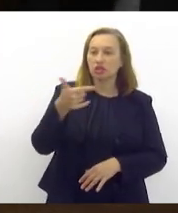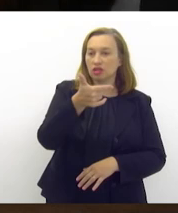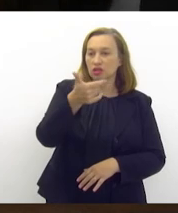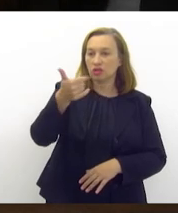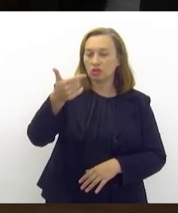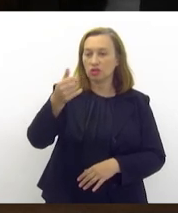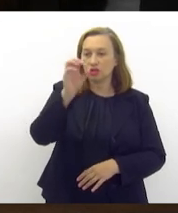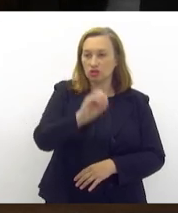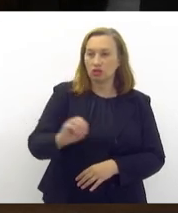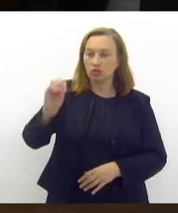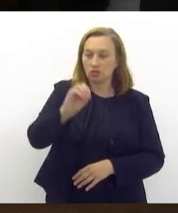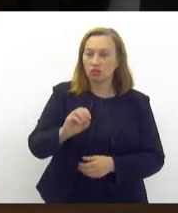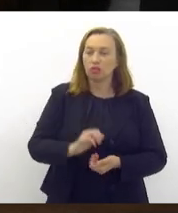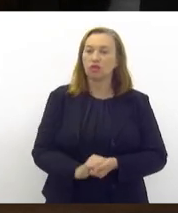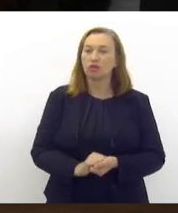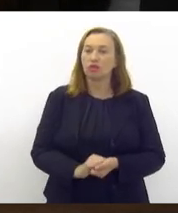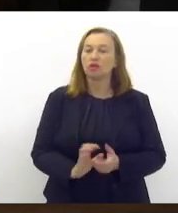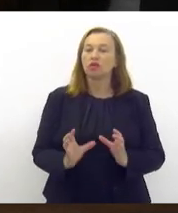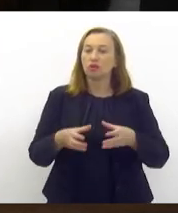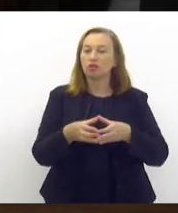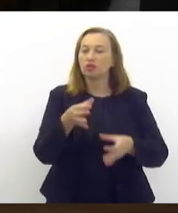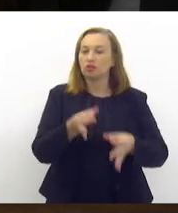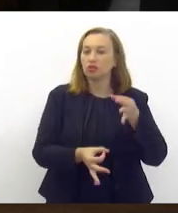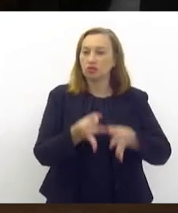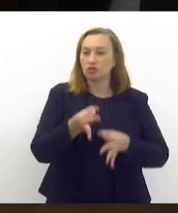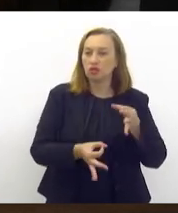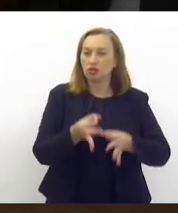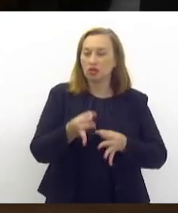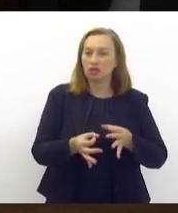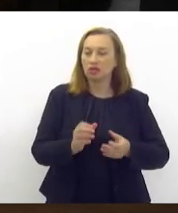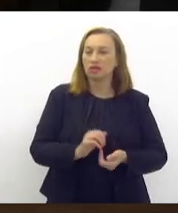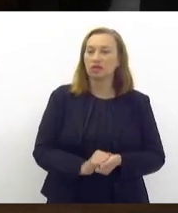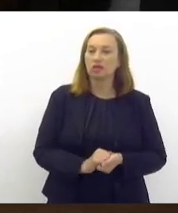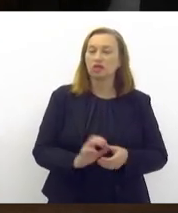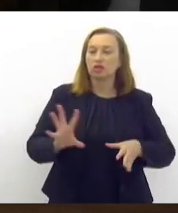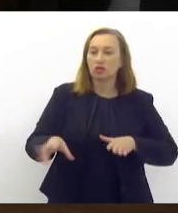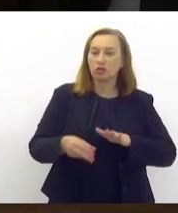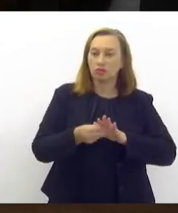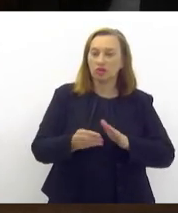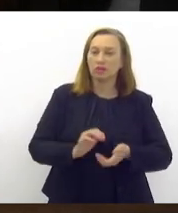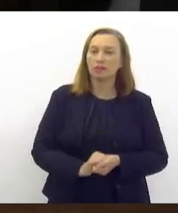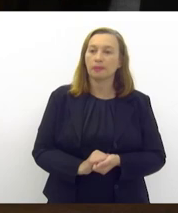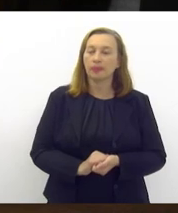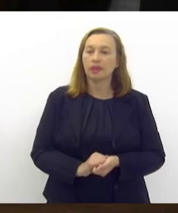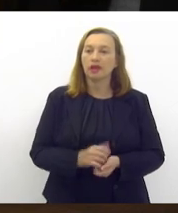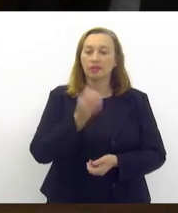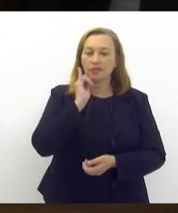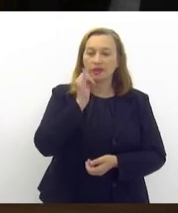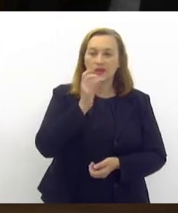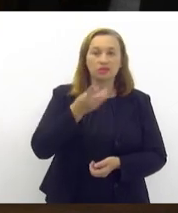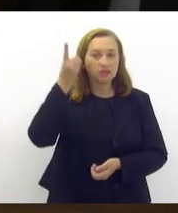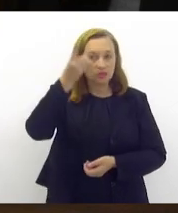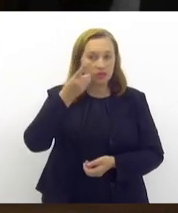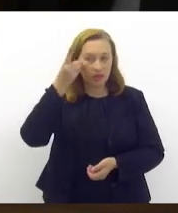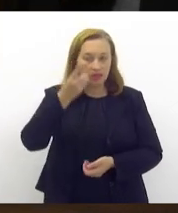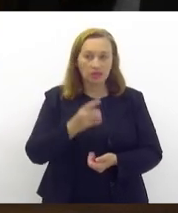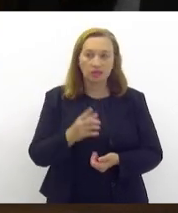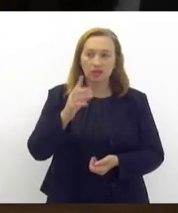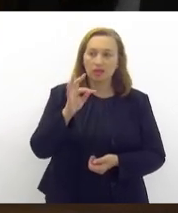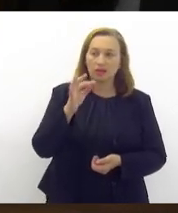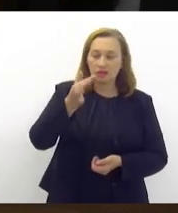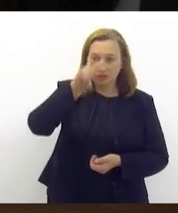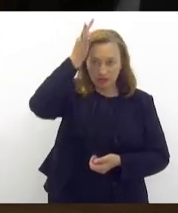outubro. Parecer da Comissão de Constituição e Justiça pela juridicidade com emenda. Relator, deputado